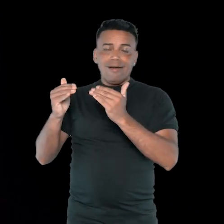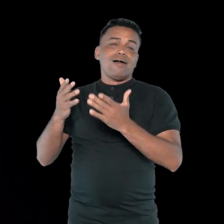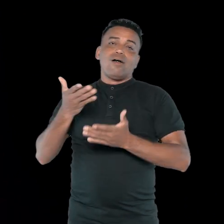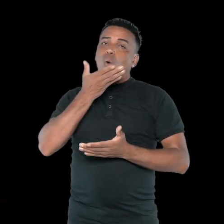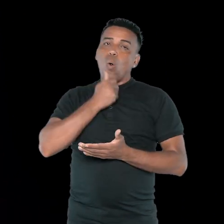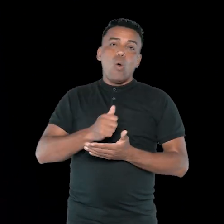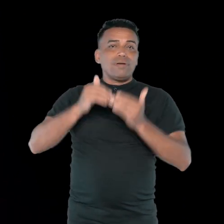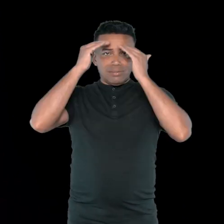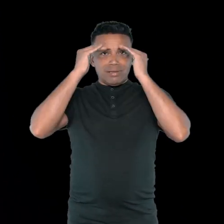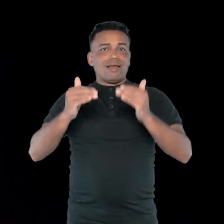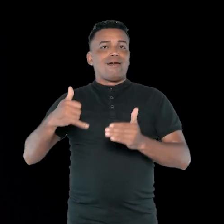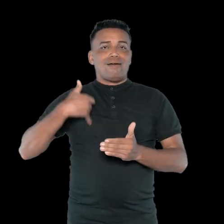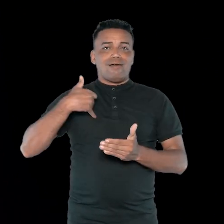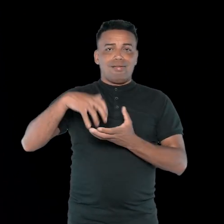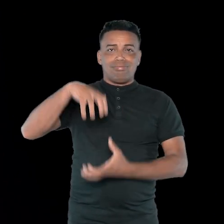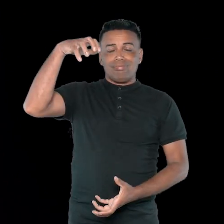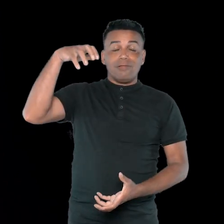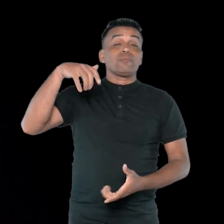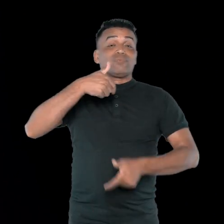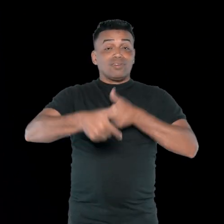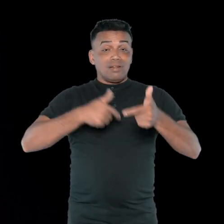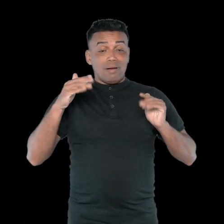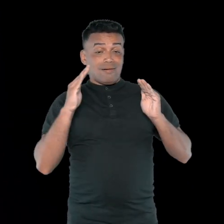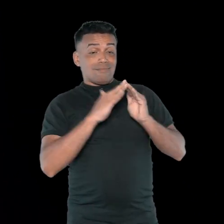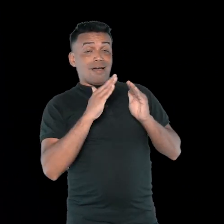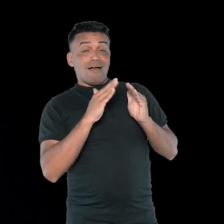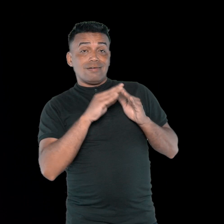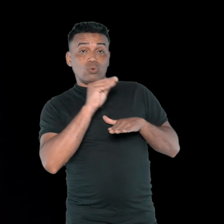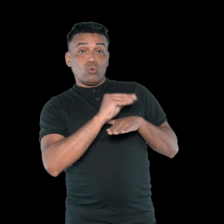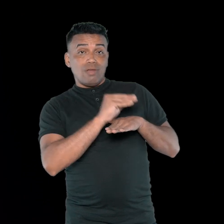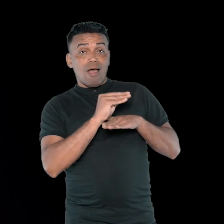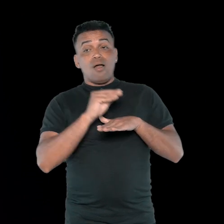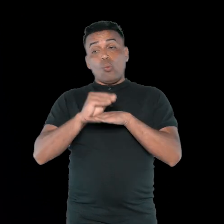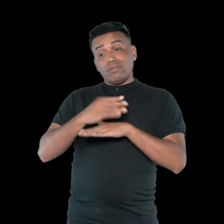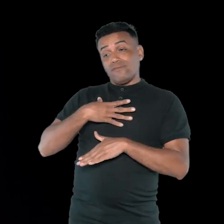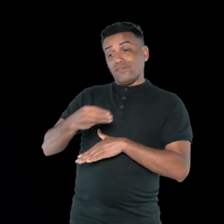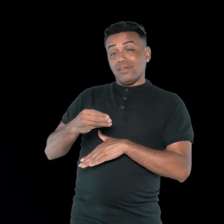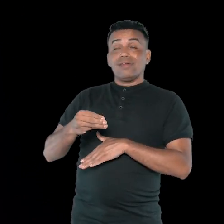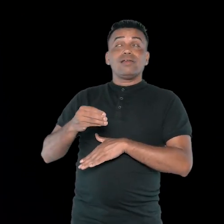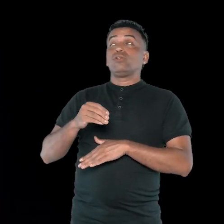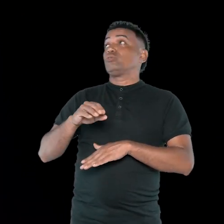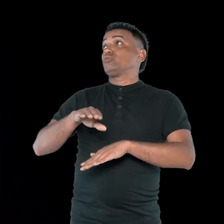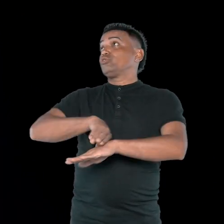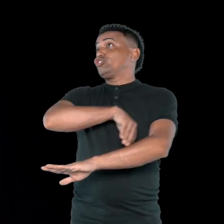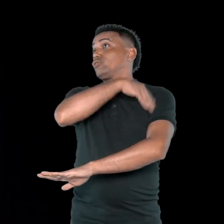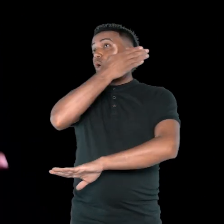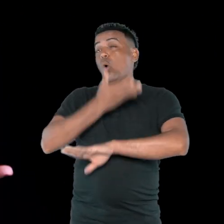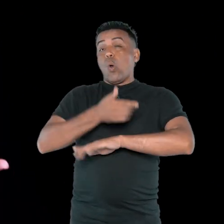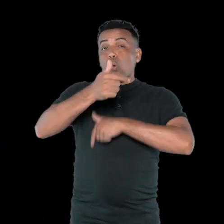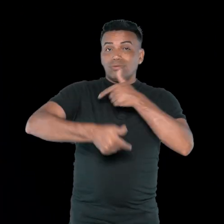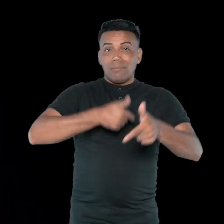velhice, que o trabalho doméstico com os filhos consumiria todo o tempo, então não seria interessante uma